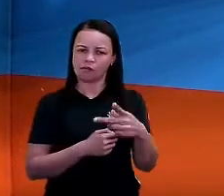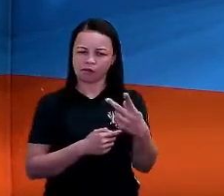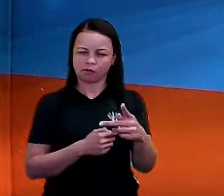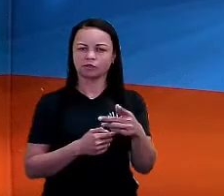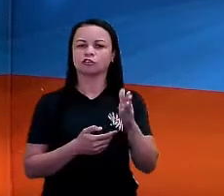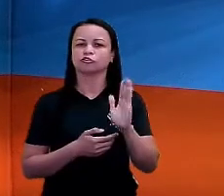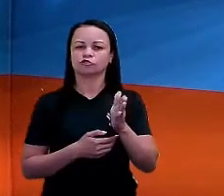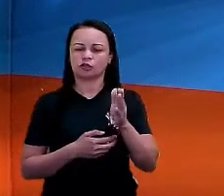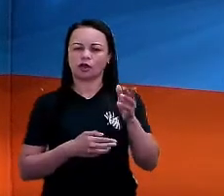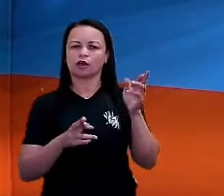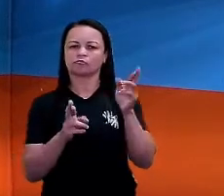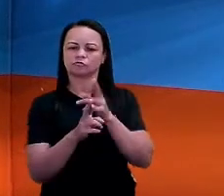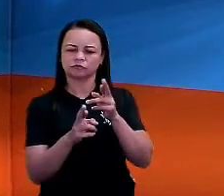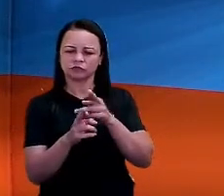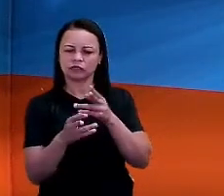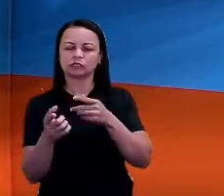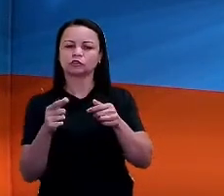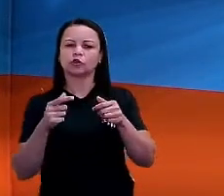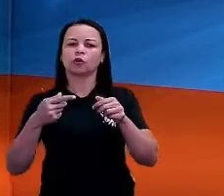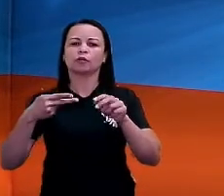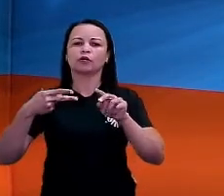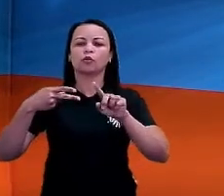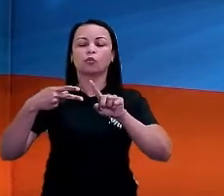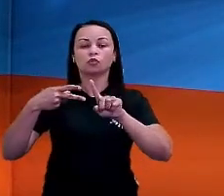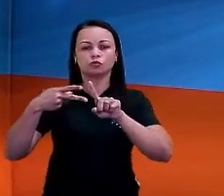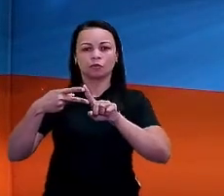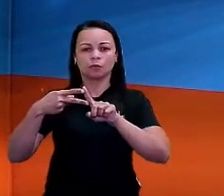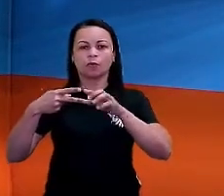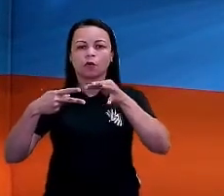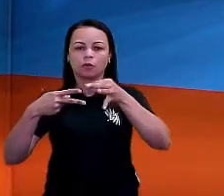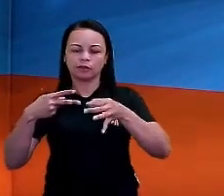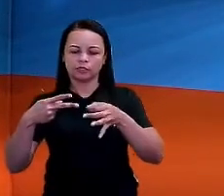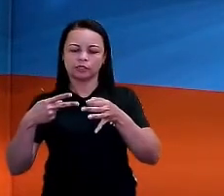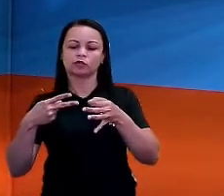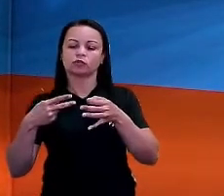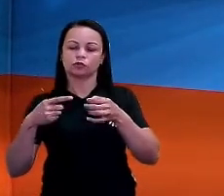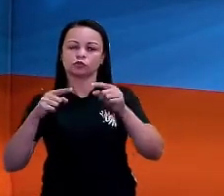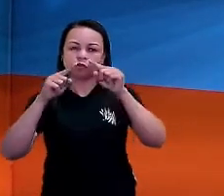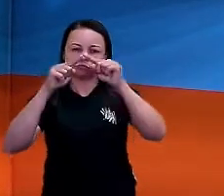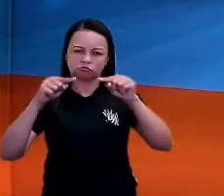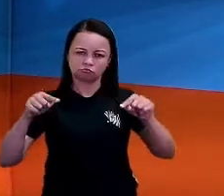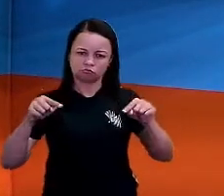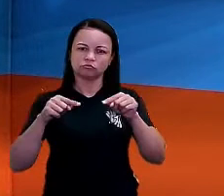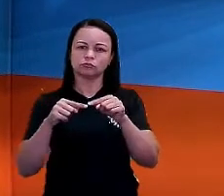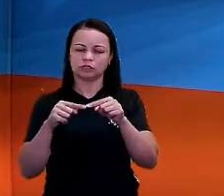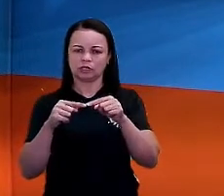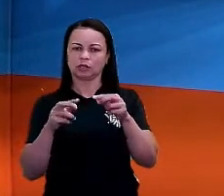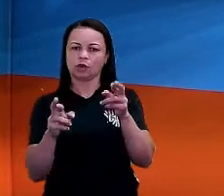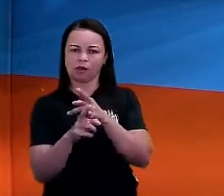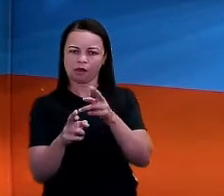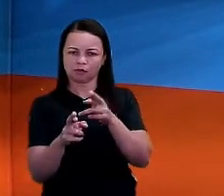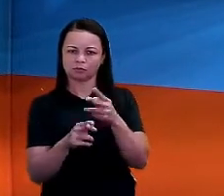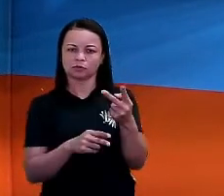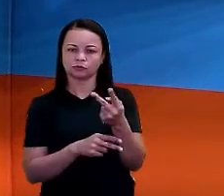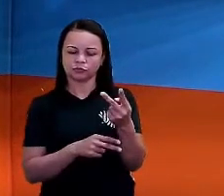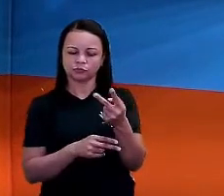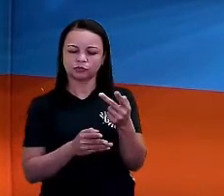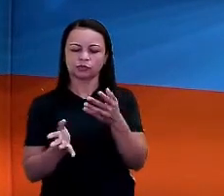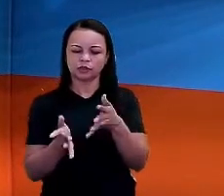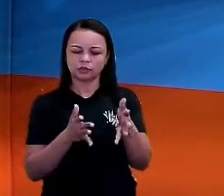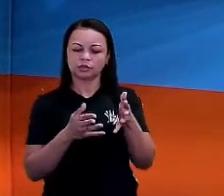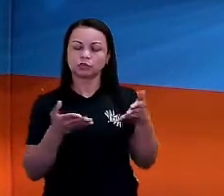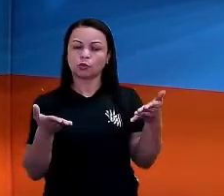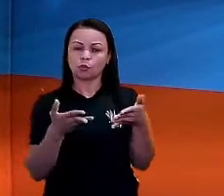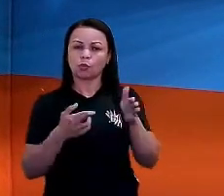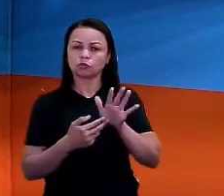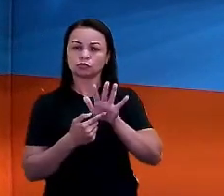uma relação dos polígonos regulares com os triângulos, mas eu preciso trazer novamente, porque hoje eu quero trazer para vocês a